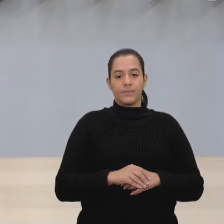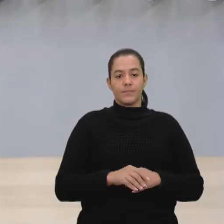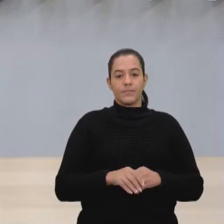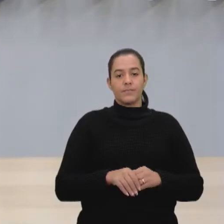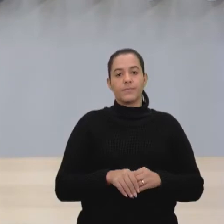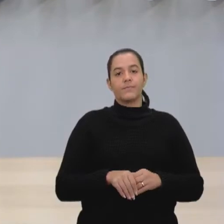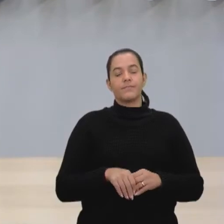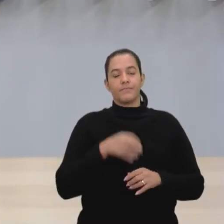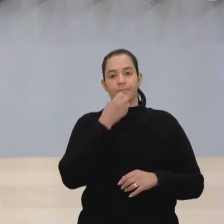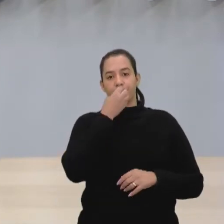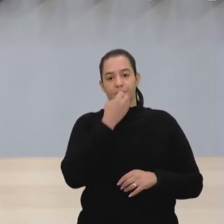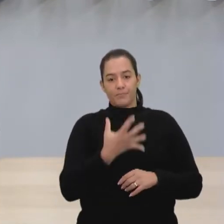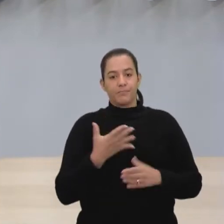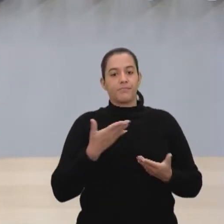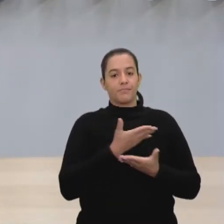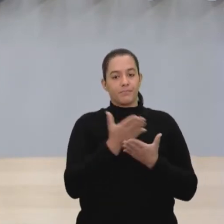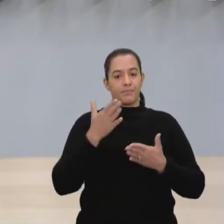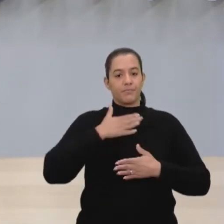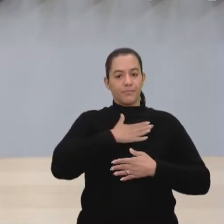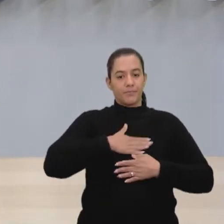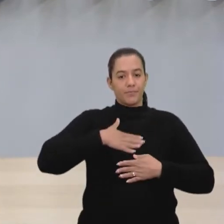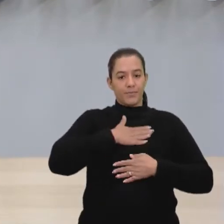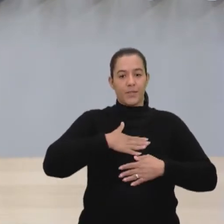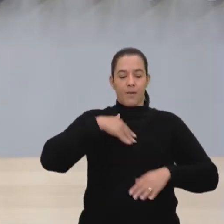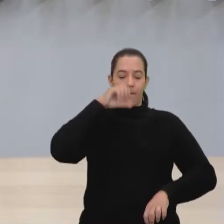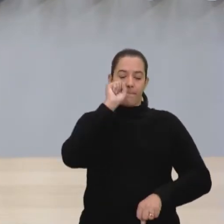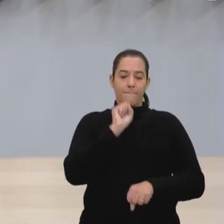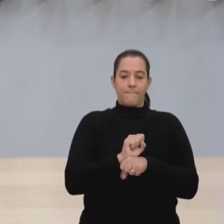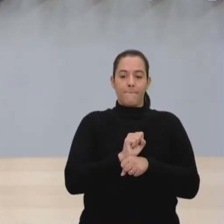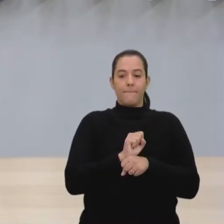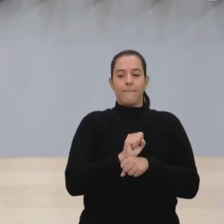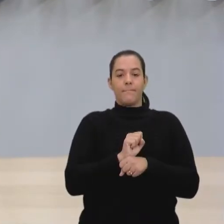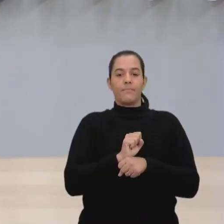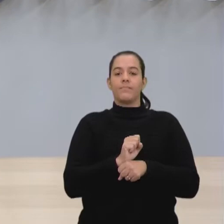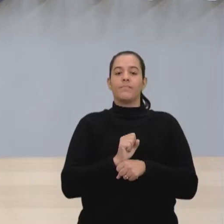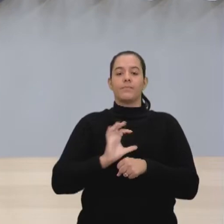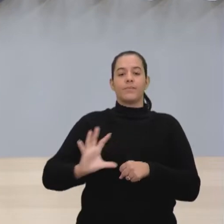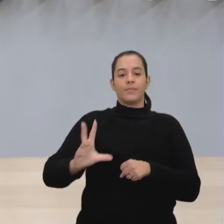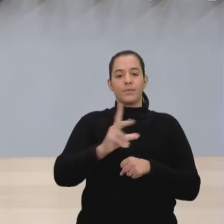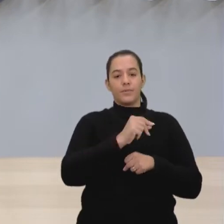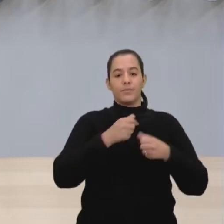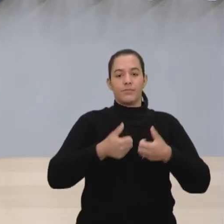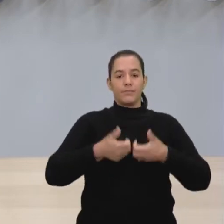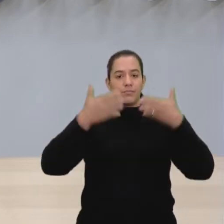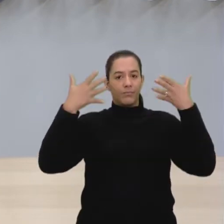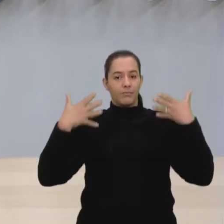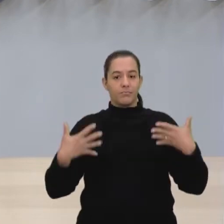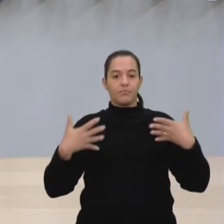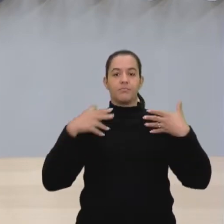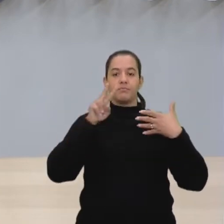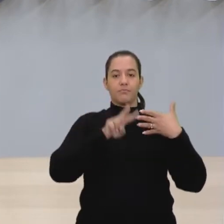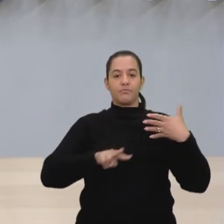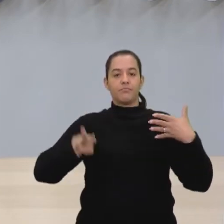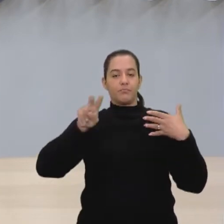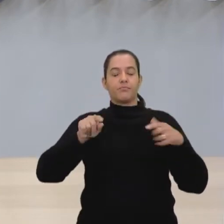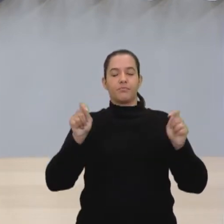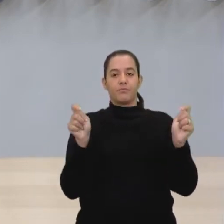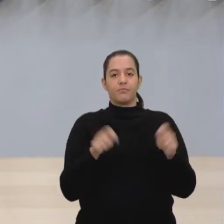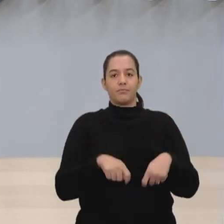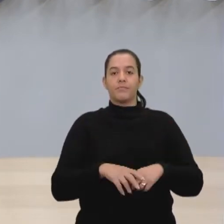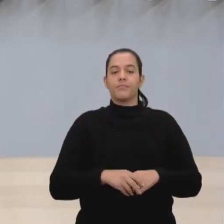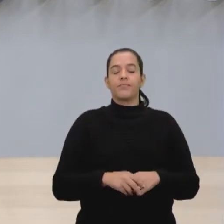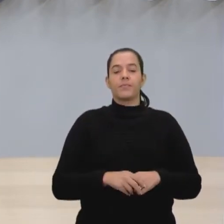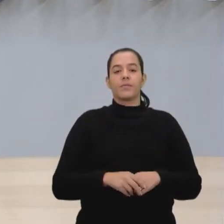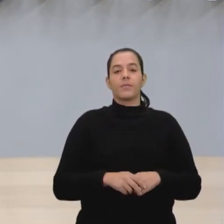É interessantíssimo. Até gostei dessa pausa aí mostrando o fundo, né, do Voz da Comunidade. Você percebe como